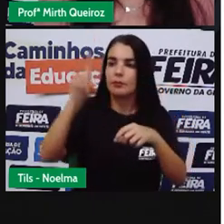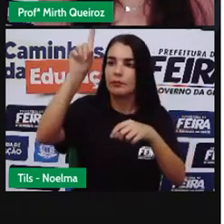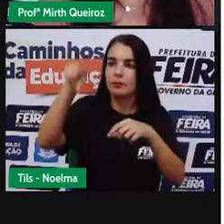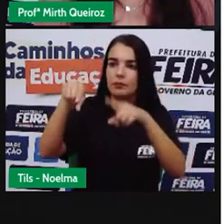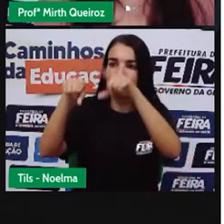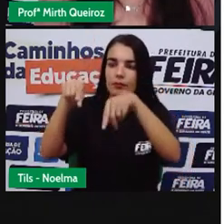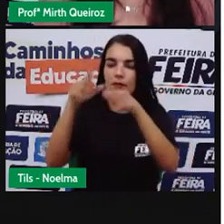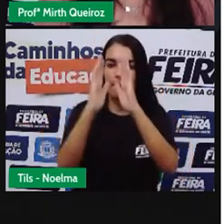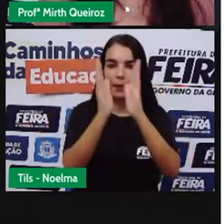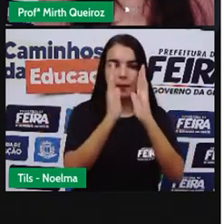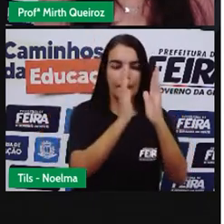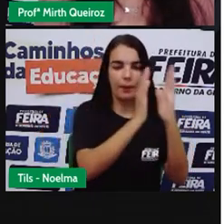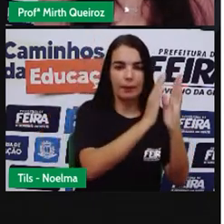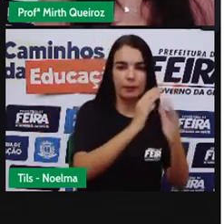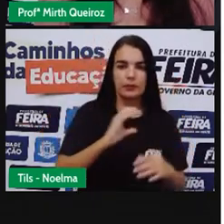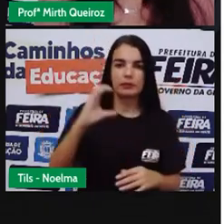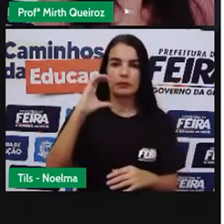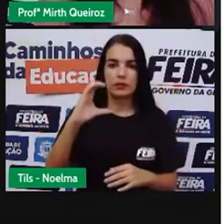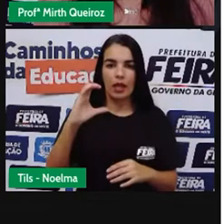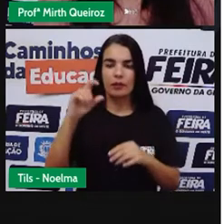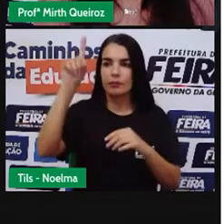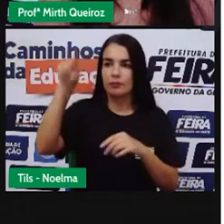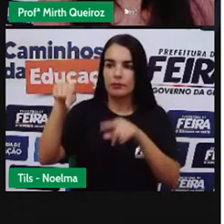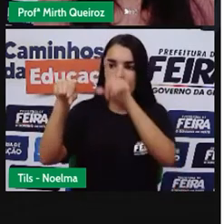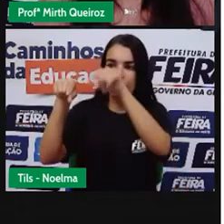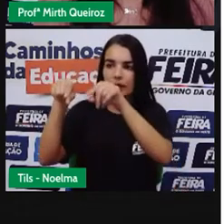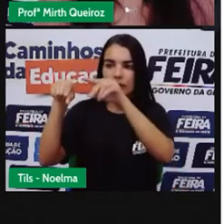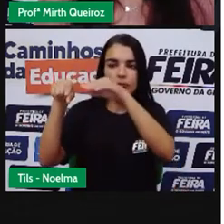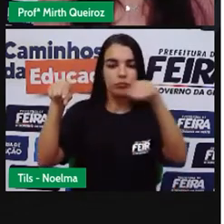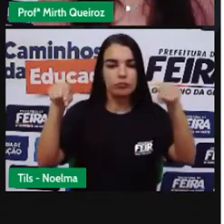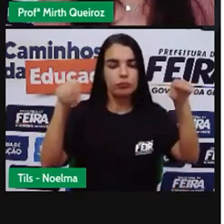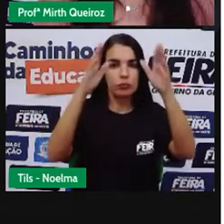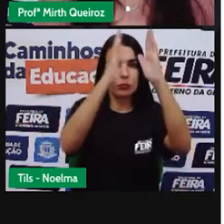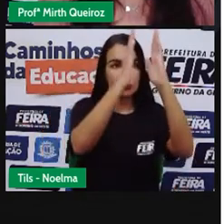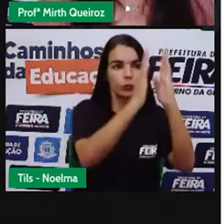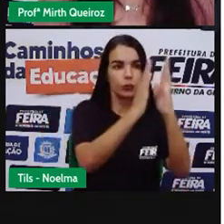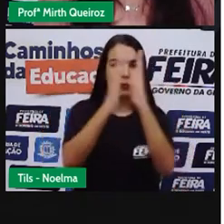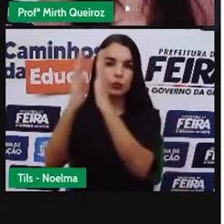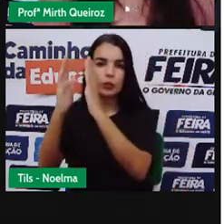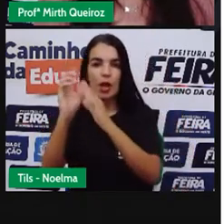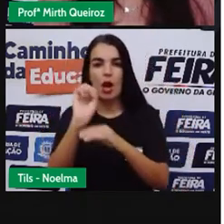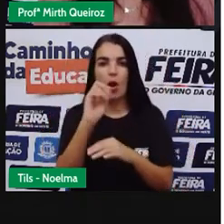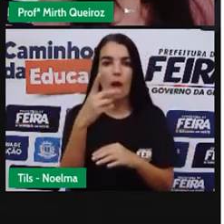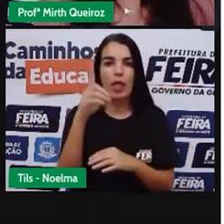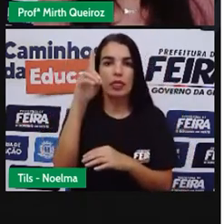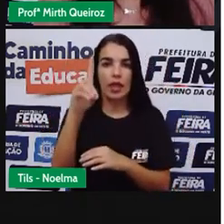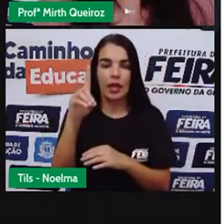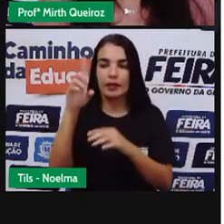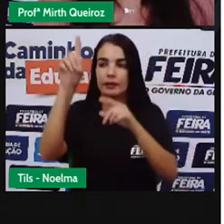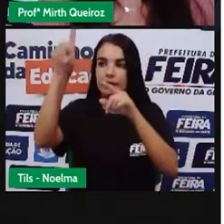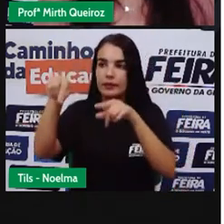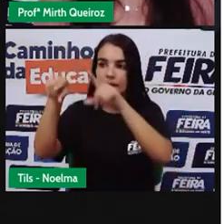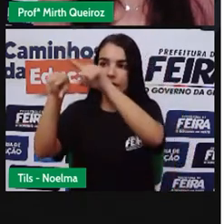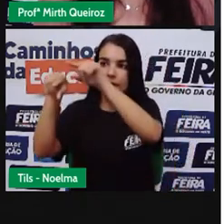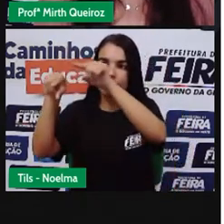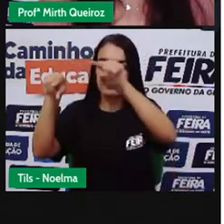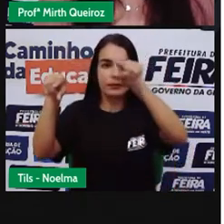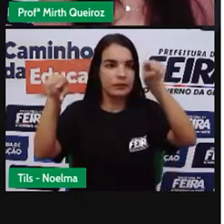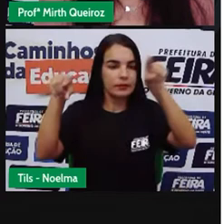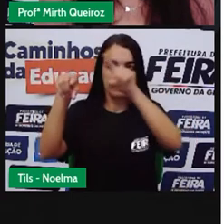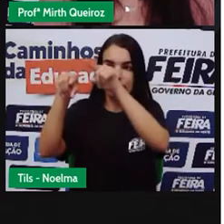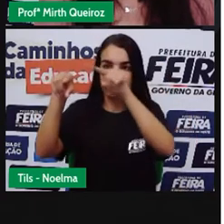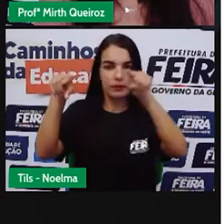barras. C. Gráfico de colunas. Ou D. Gráfico de linhas.